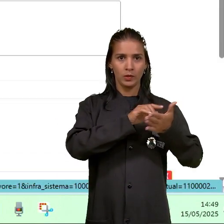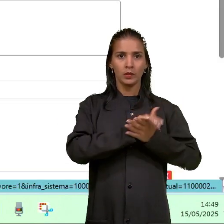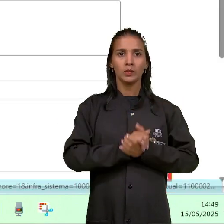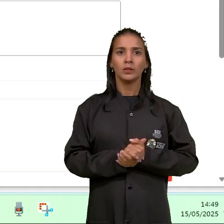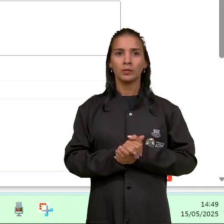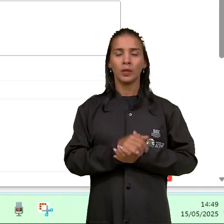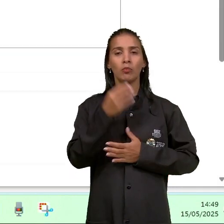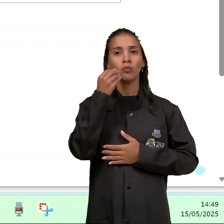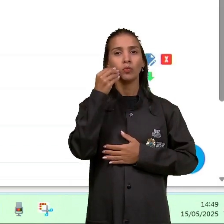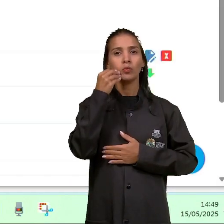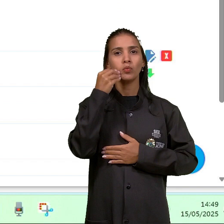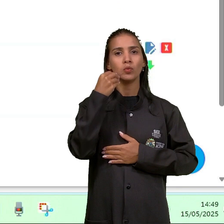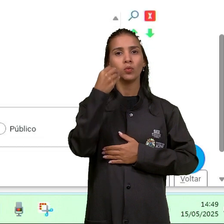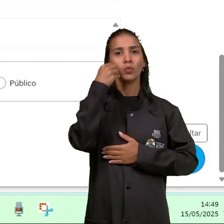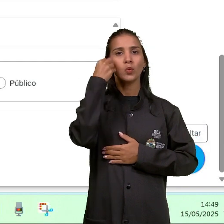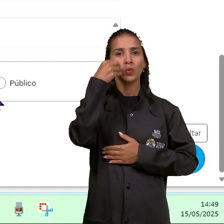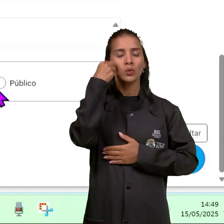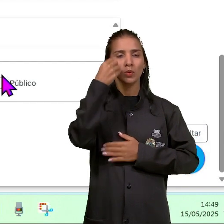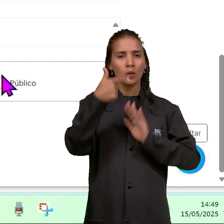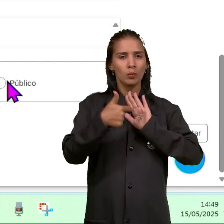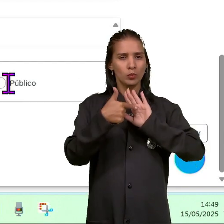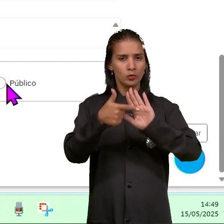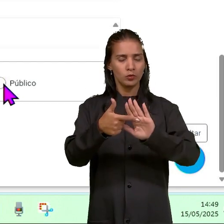um teste, tá?